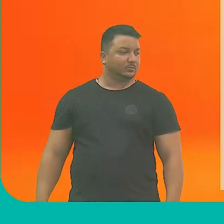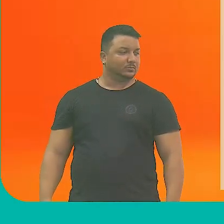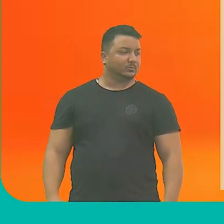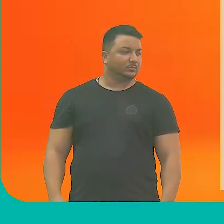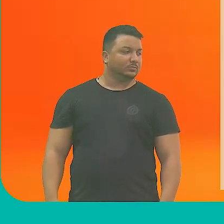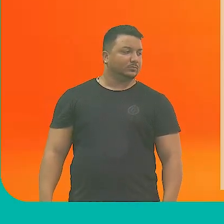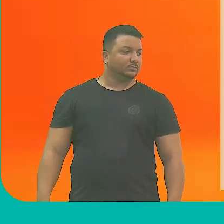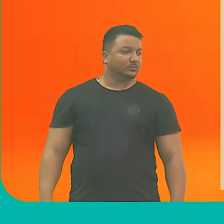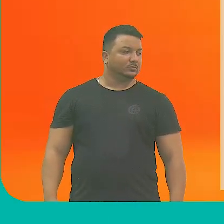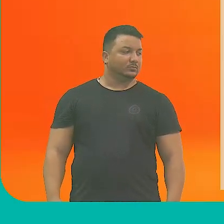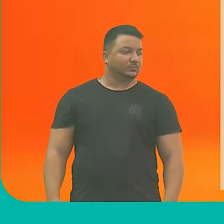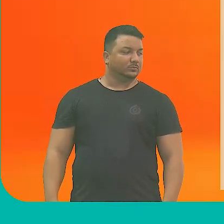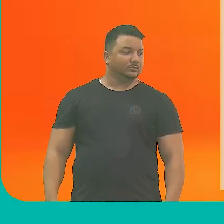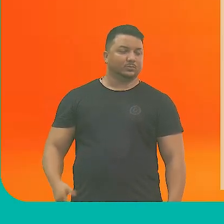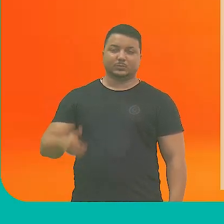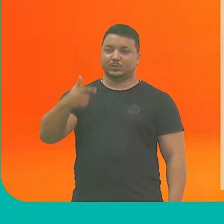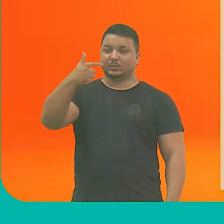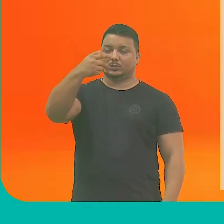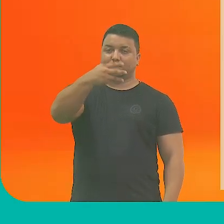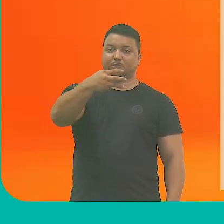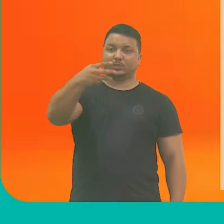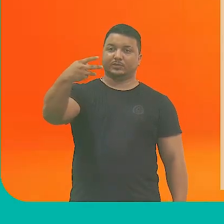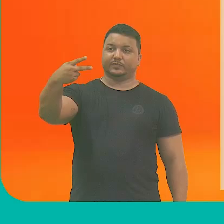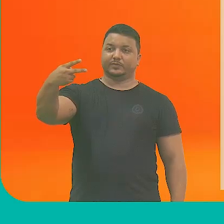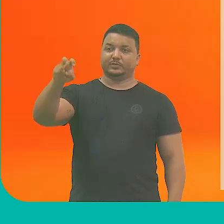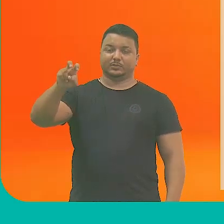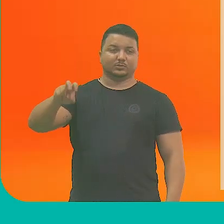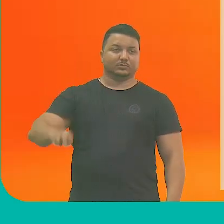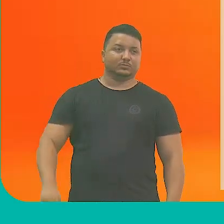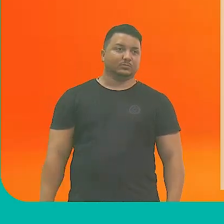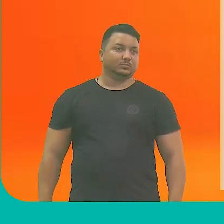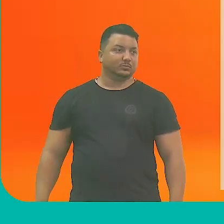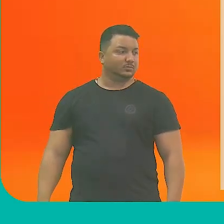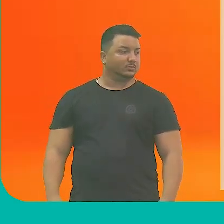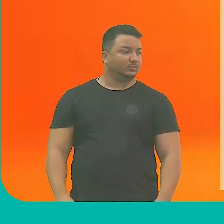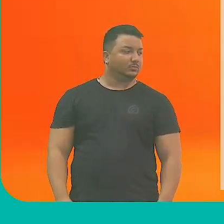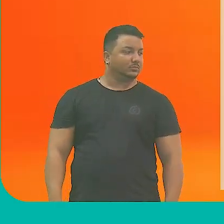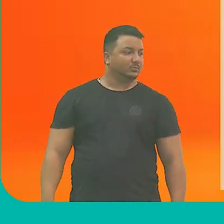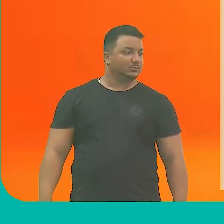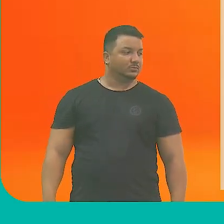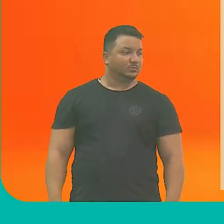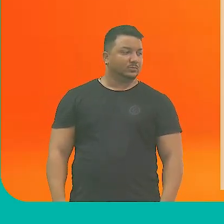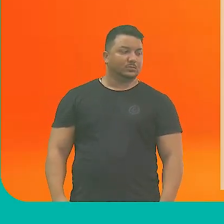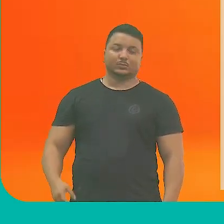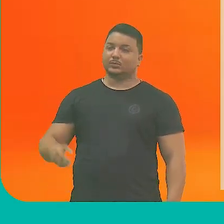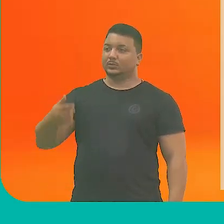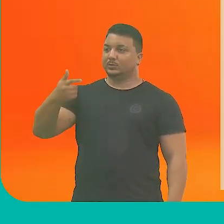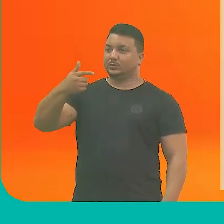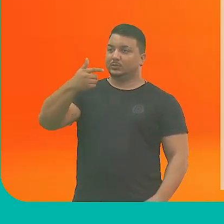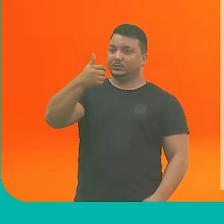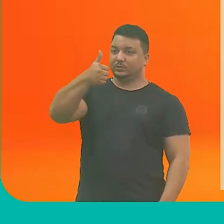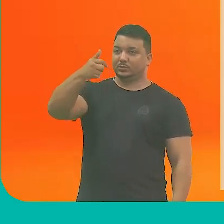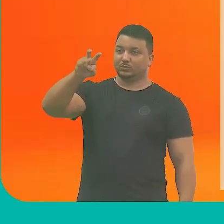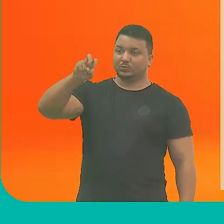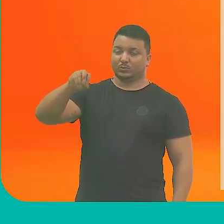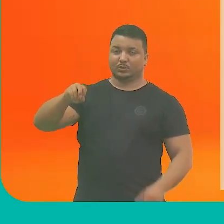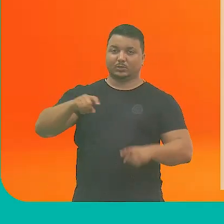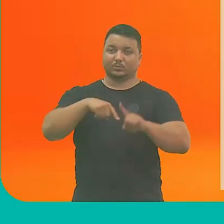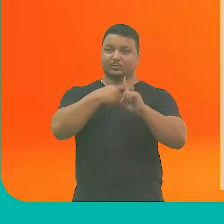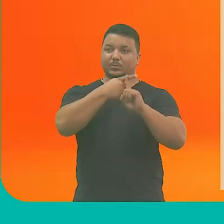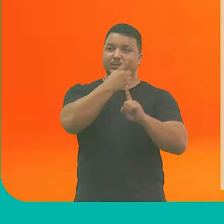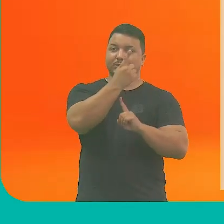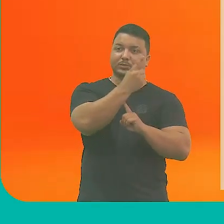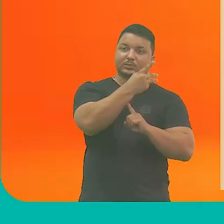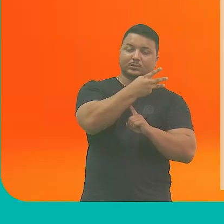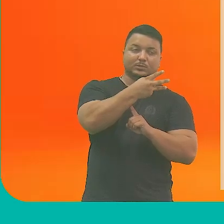tu somar, vai dar 325. 150 mais 175 dá